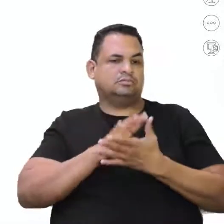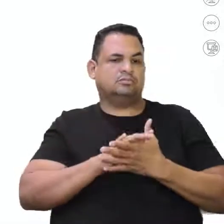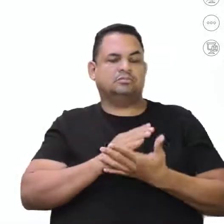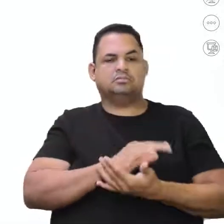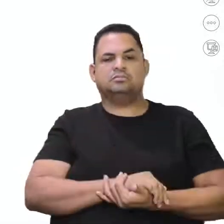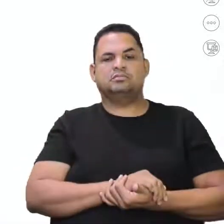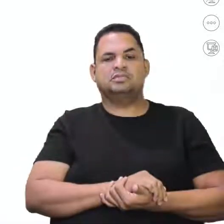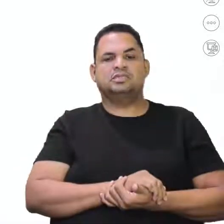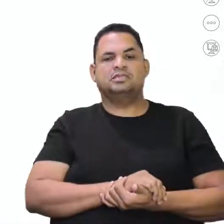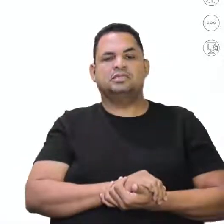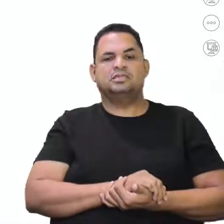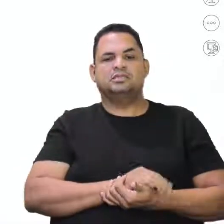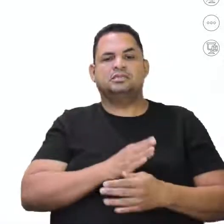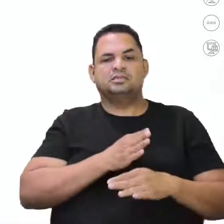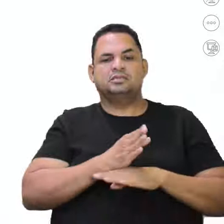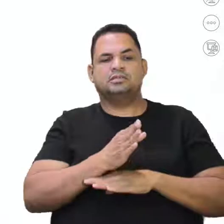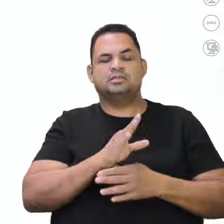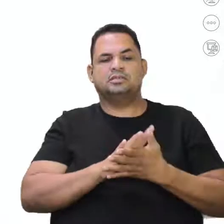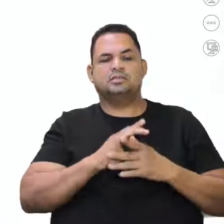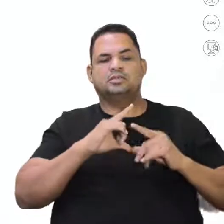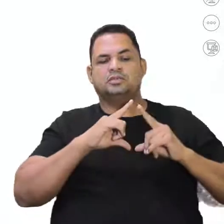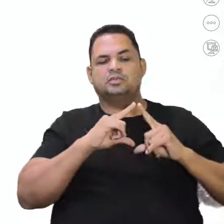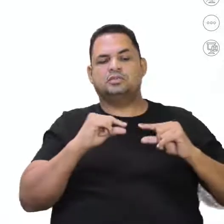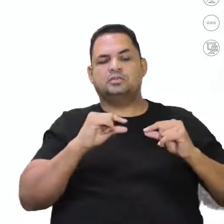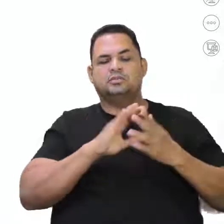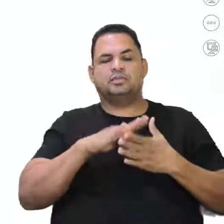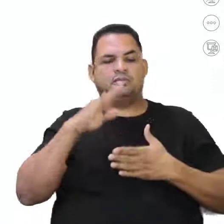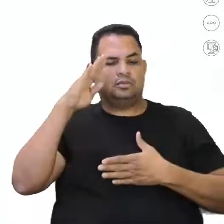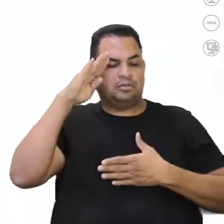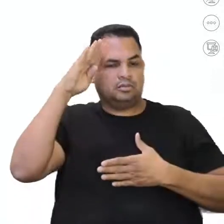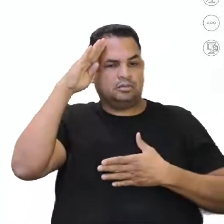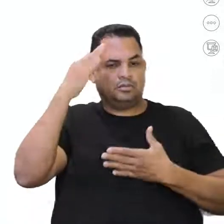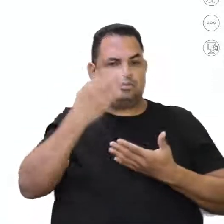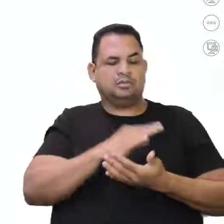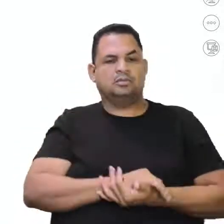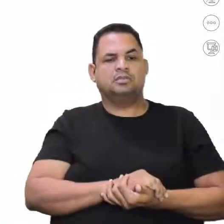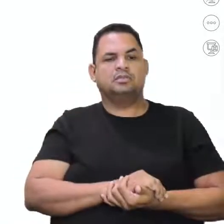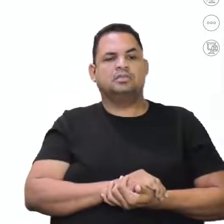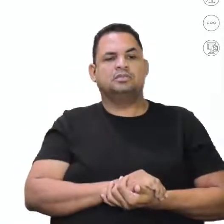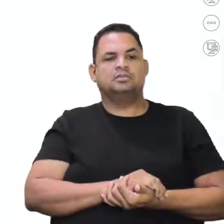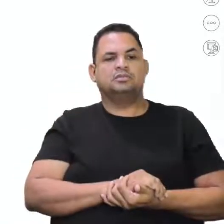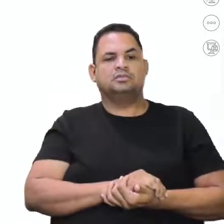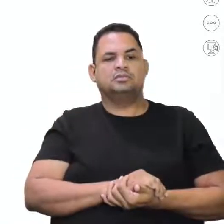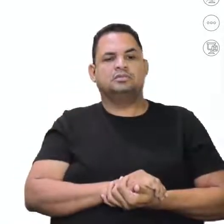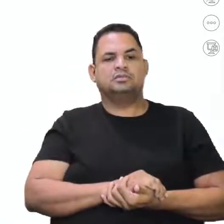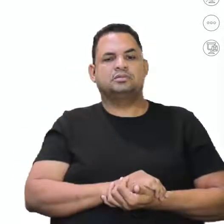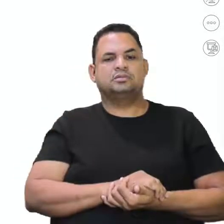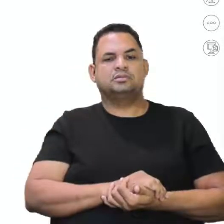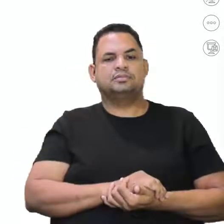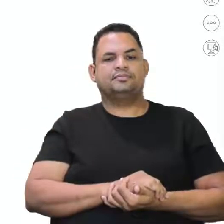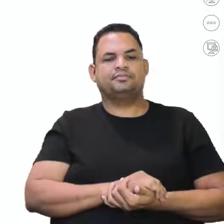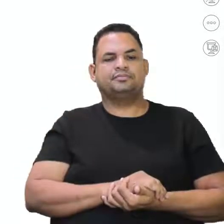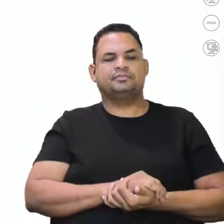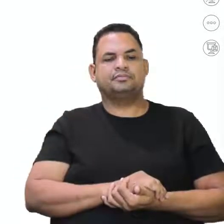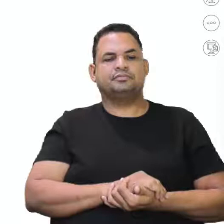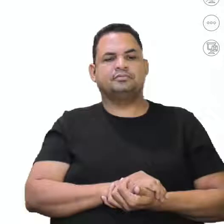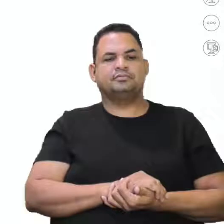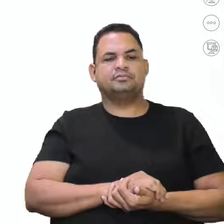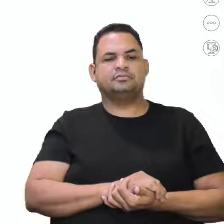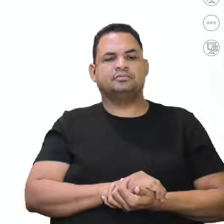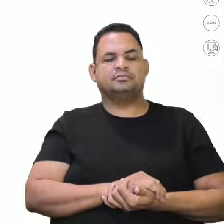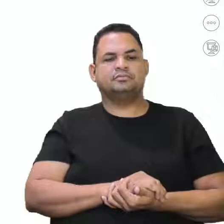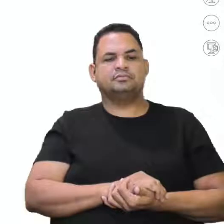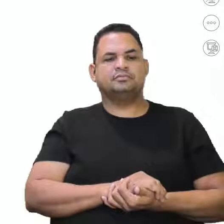do Valentine's Day, e vamos entrar para o Japão e a Coreia. In Japan and Korea, it is customary for only women